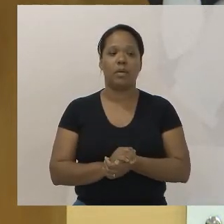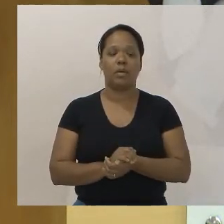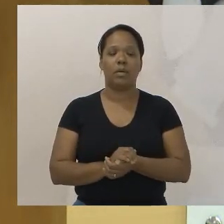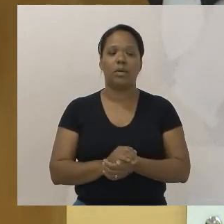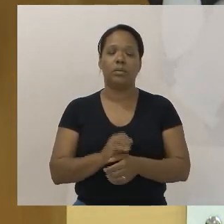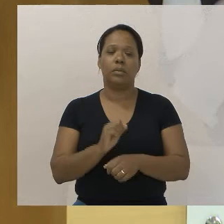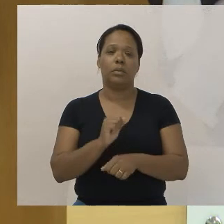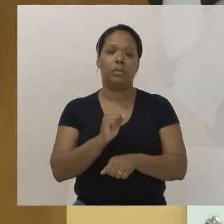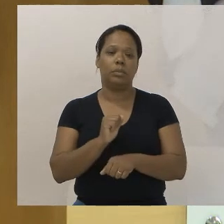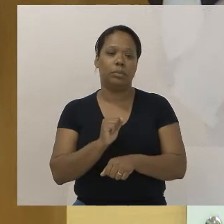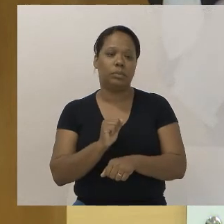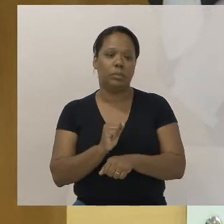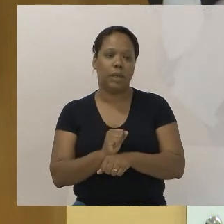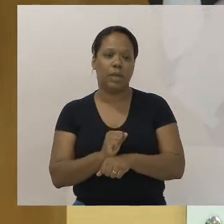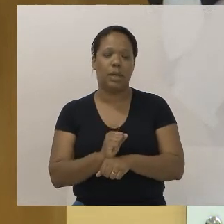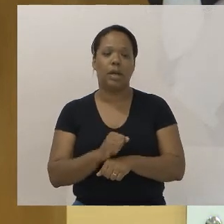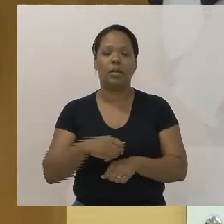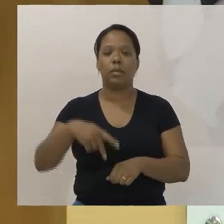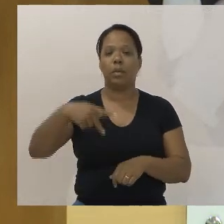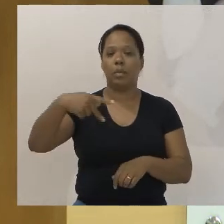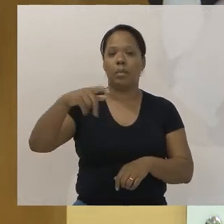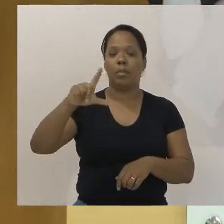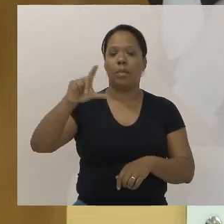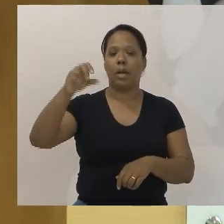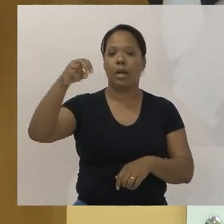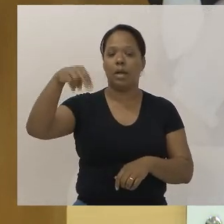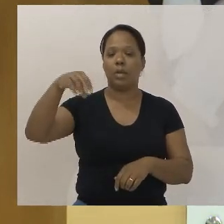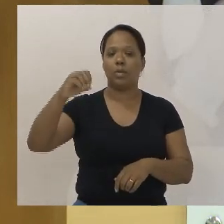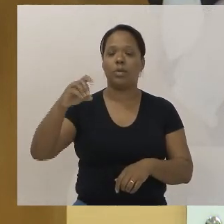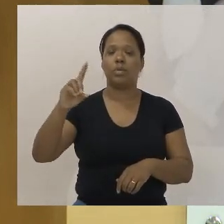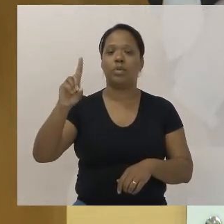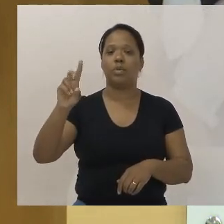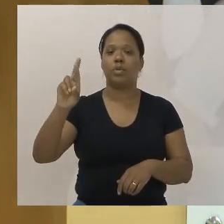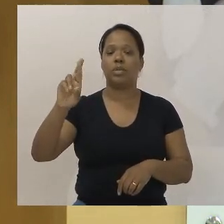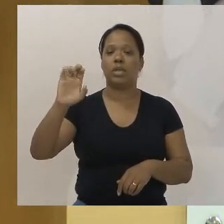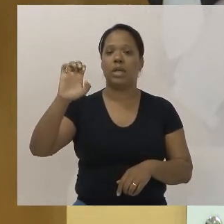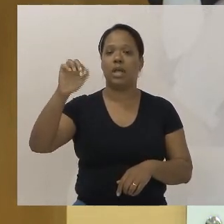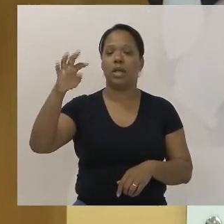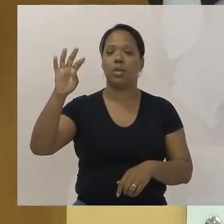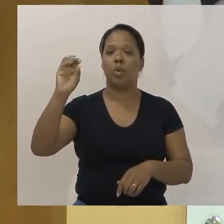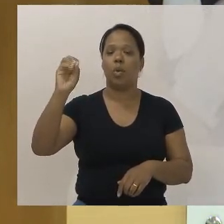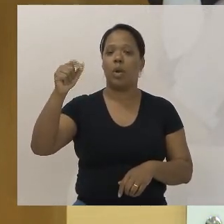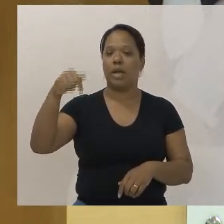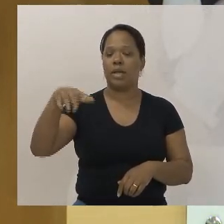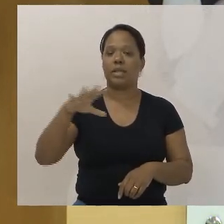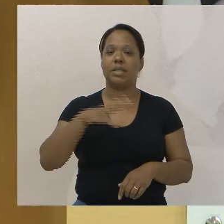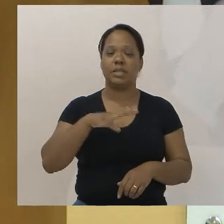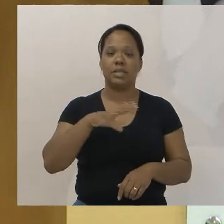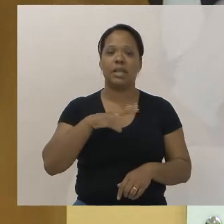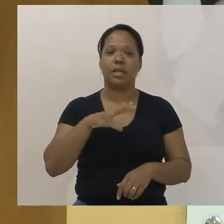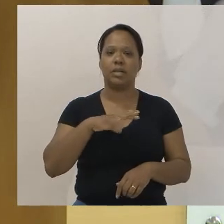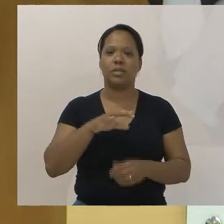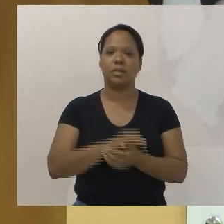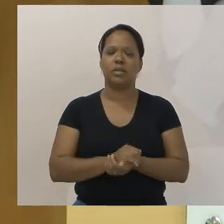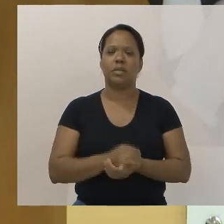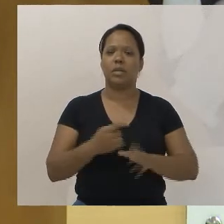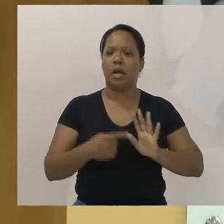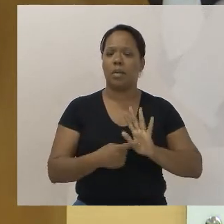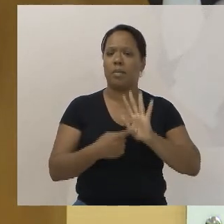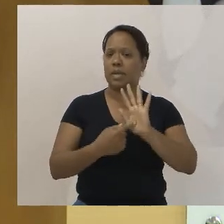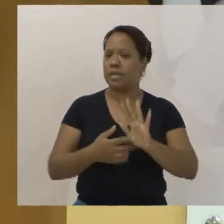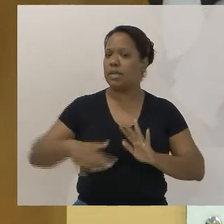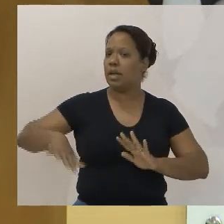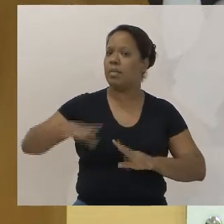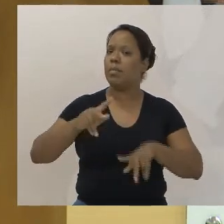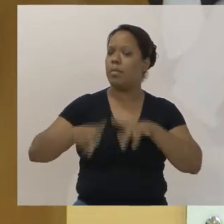parado está se trabalhando para que faça de fato o discutir o plano diretor da nossa cidade para que a gente possa apresentar à população